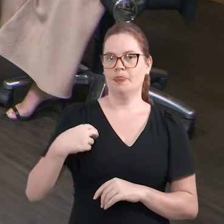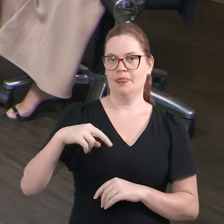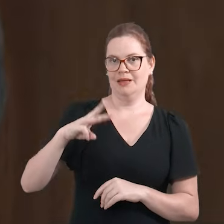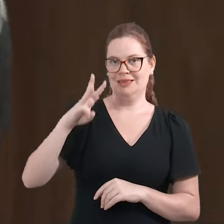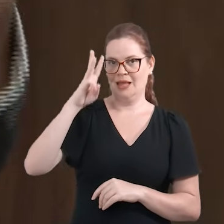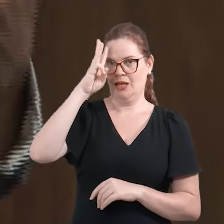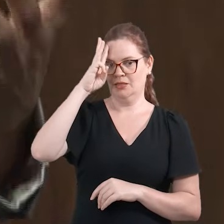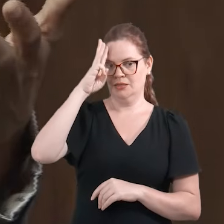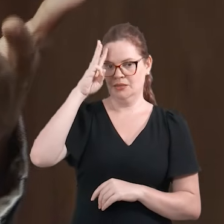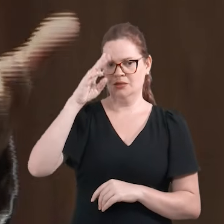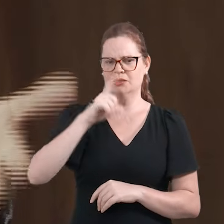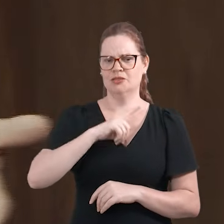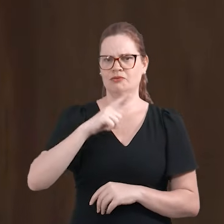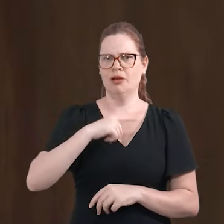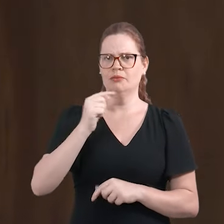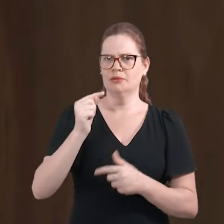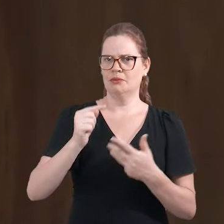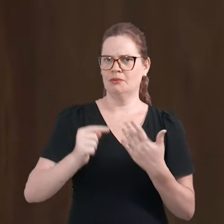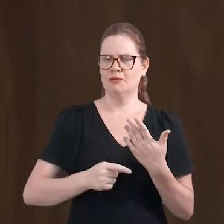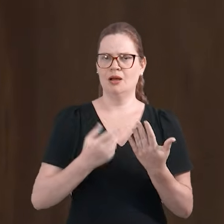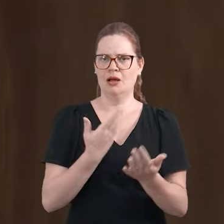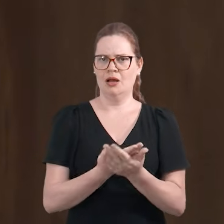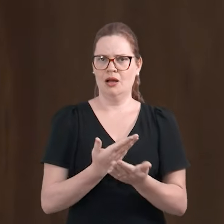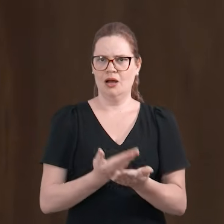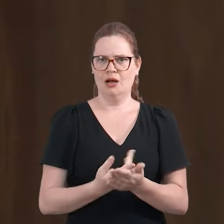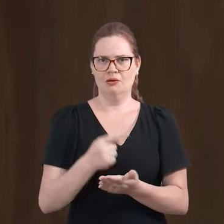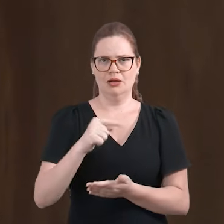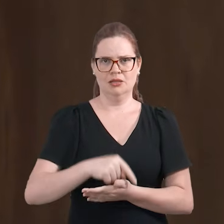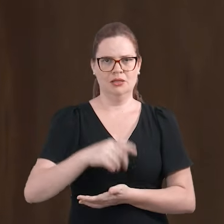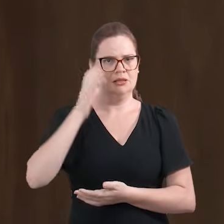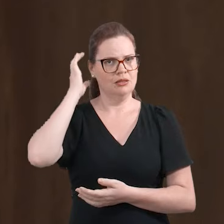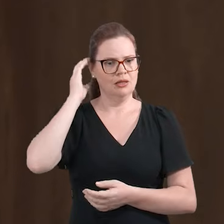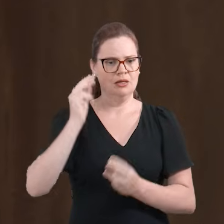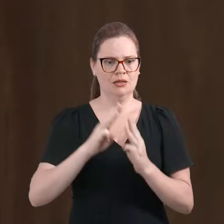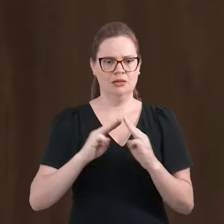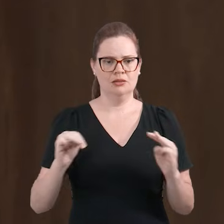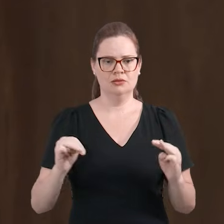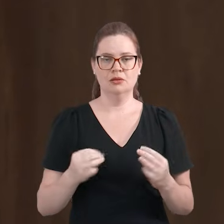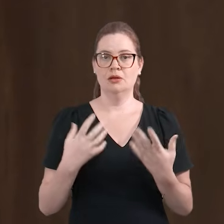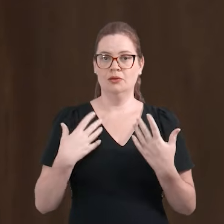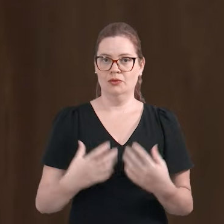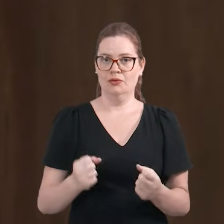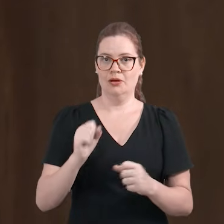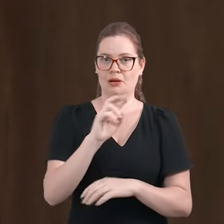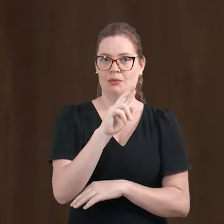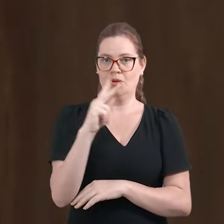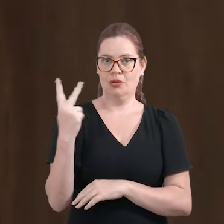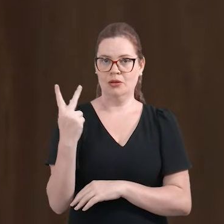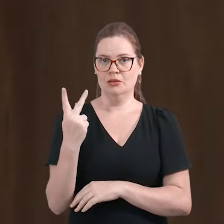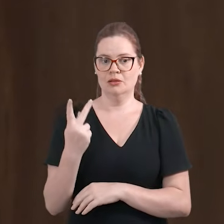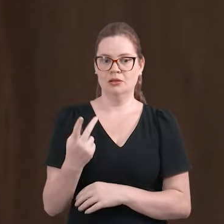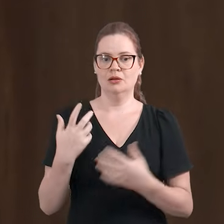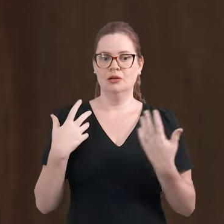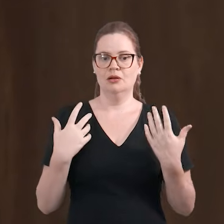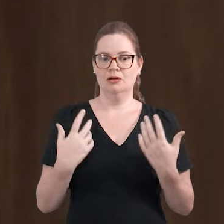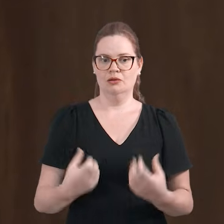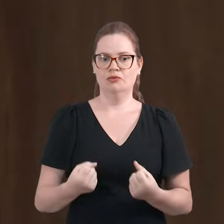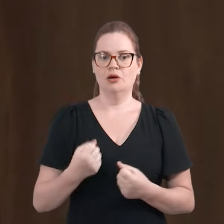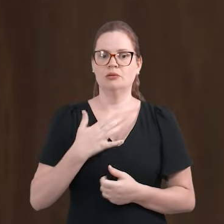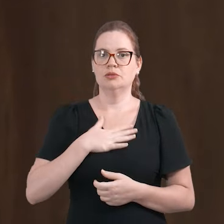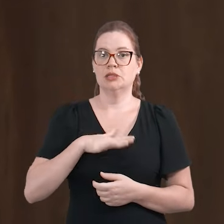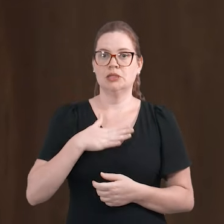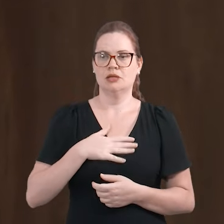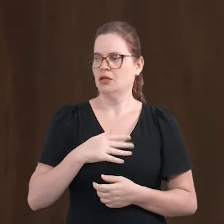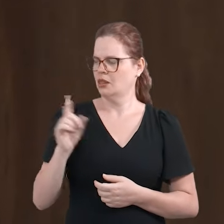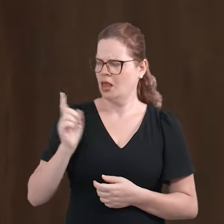tivemos várias aulas aqui na Rádio Mané. Falei, olha, vamos para o hotel e vamos descansar. Seus jovens, não